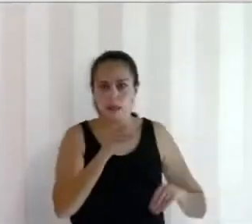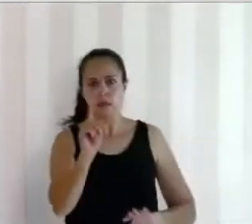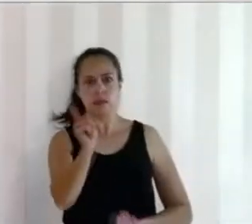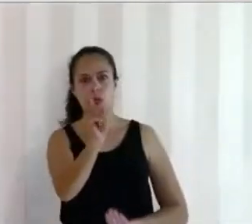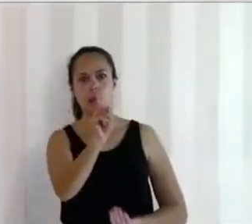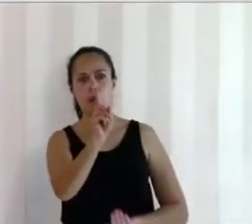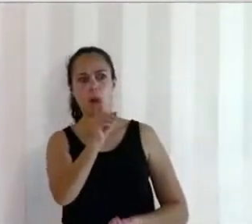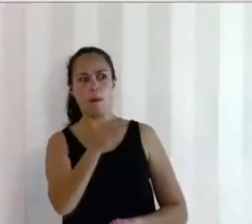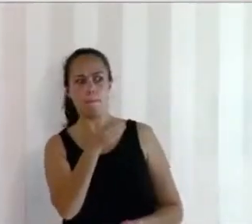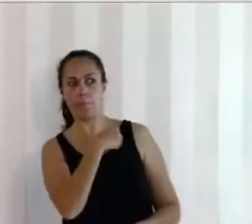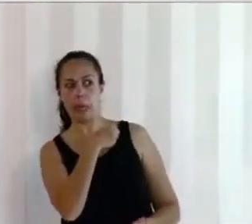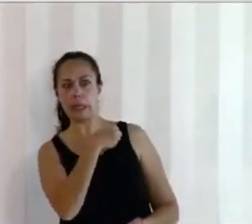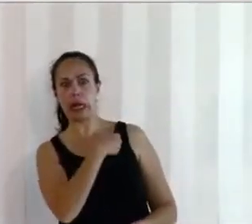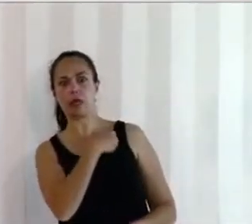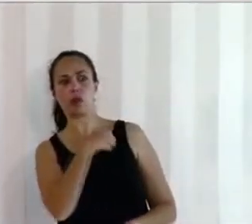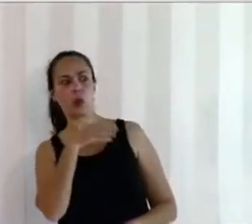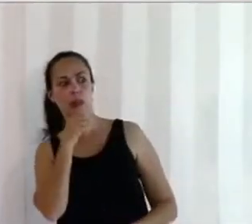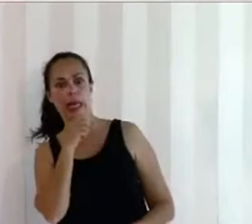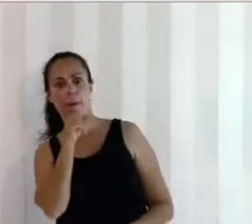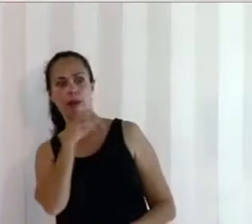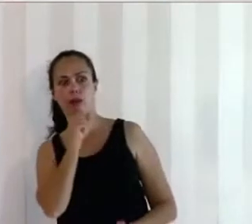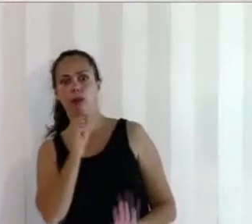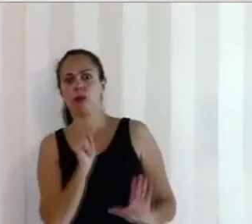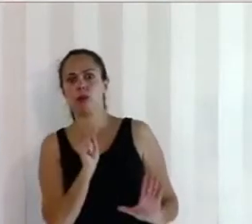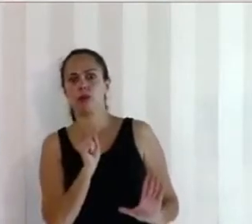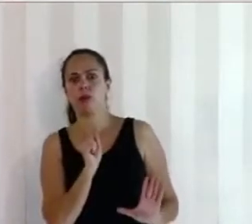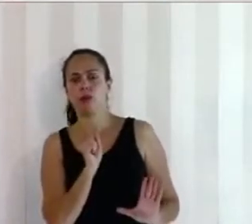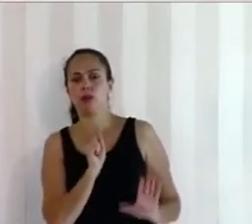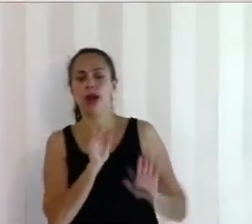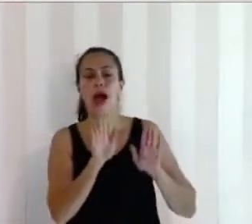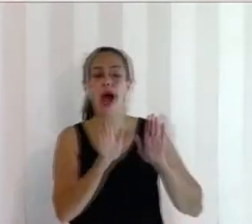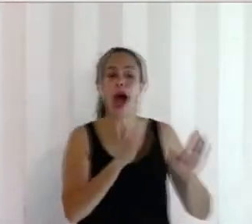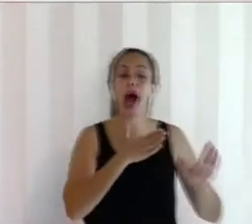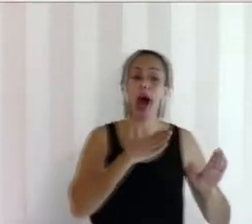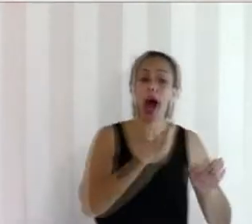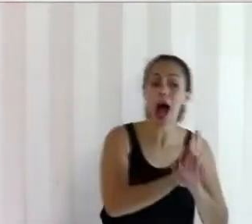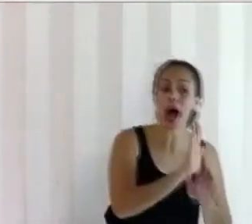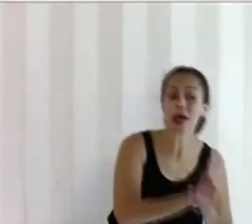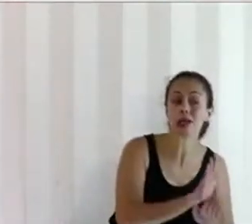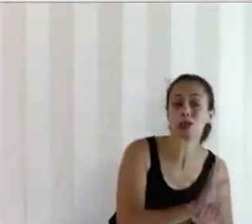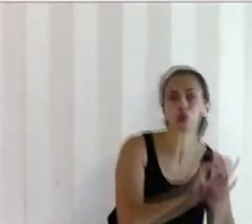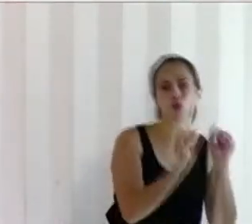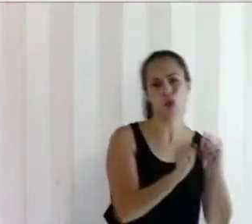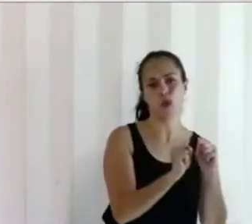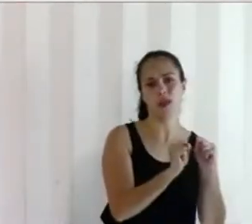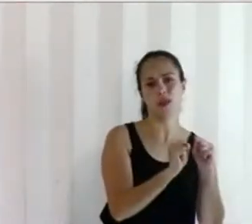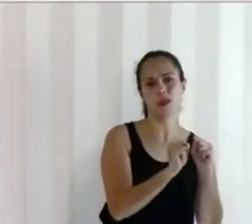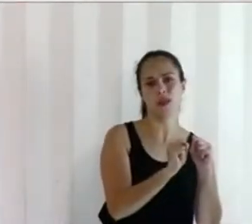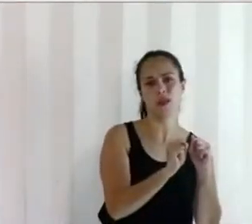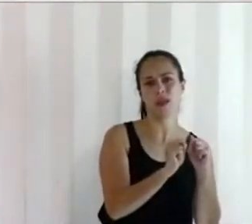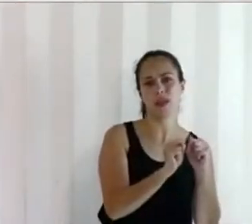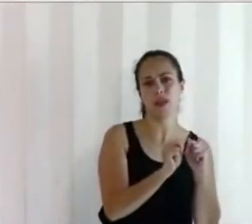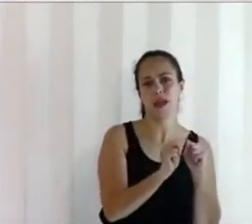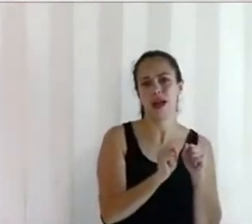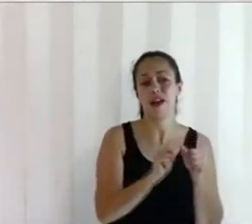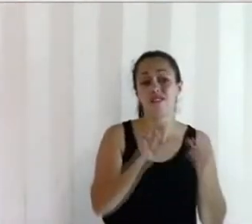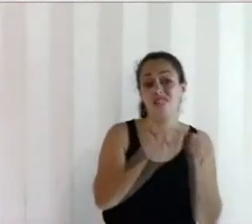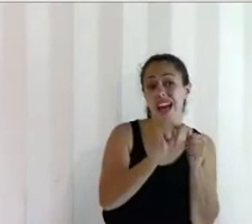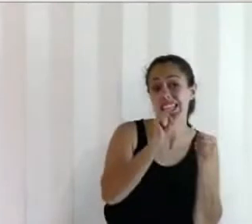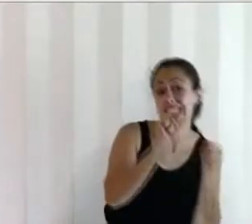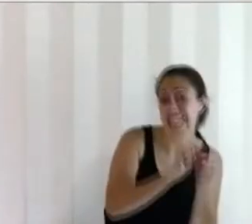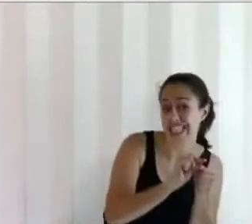ordens dos judeus no tempo de Jesus. Alguém que estivesse com um ouvido inflamado, por exemplo,